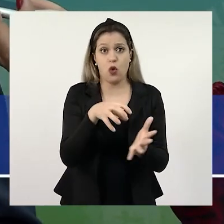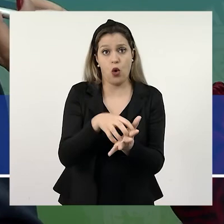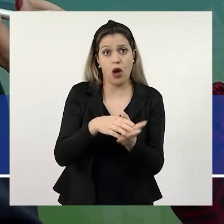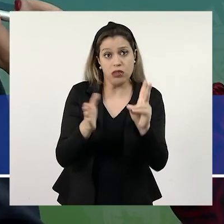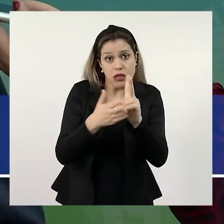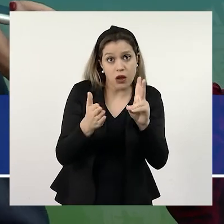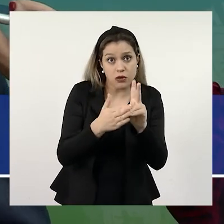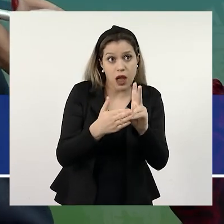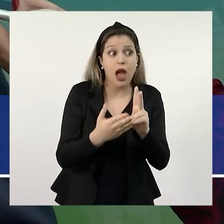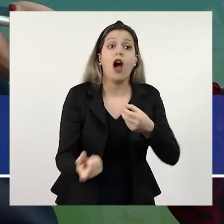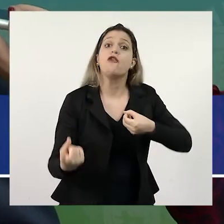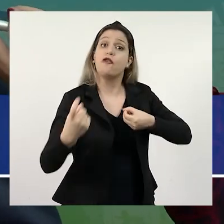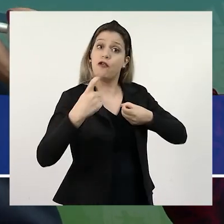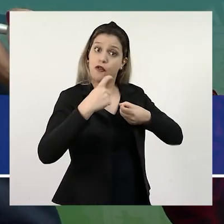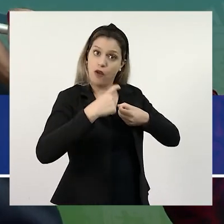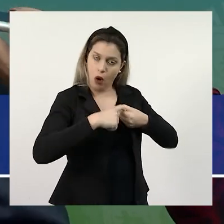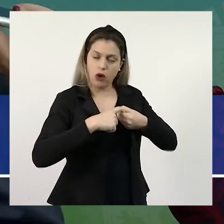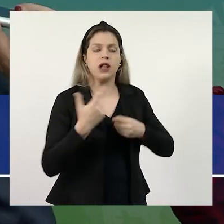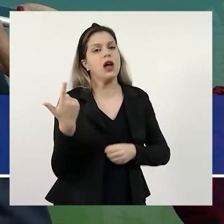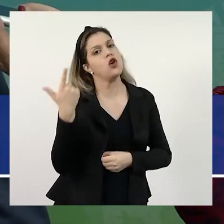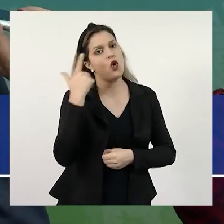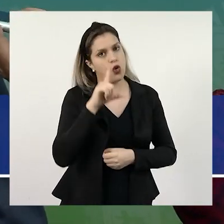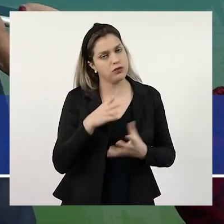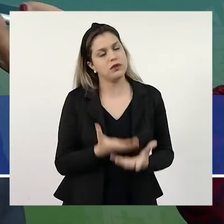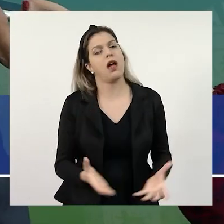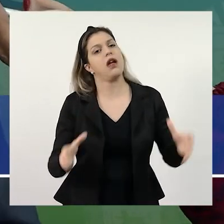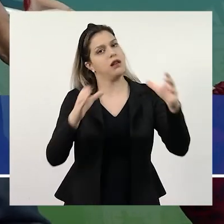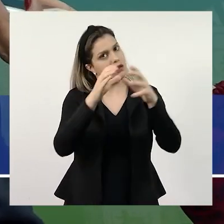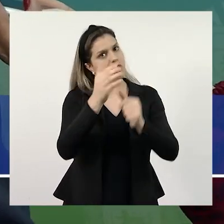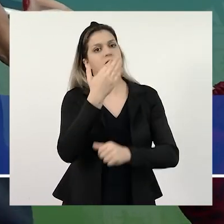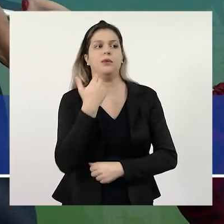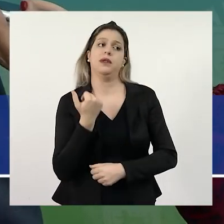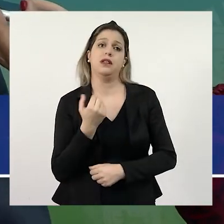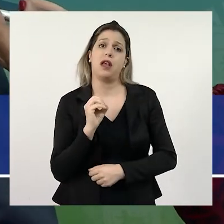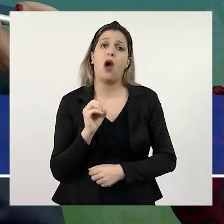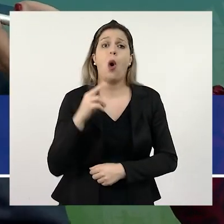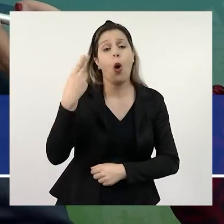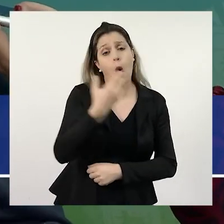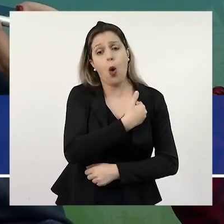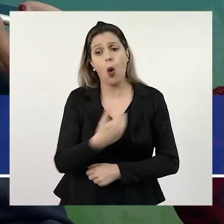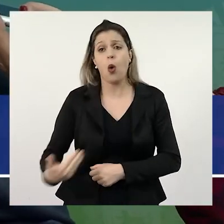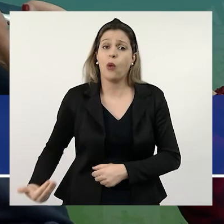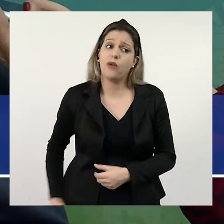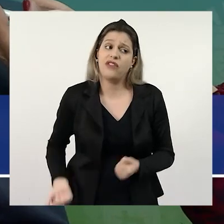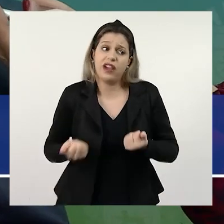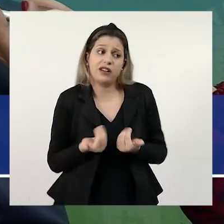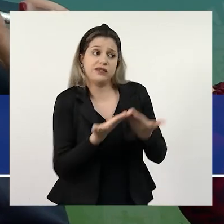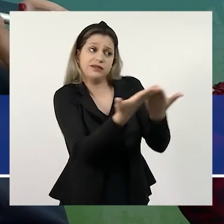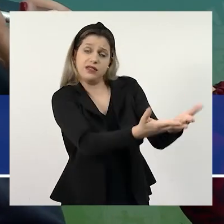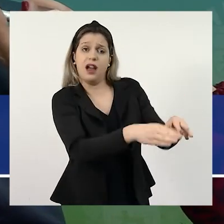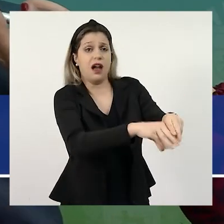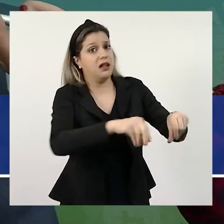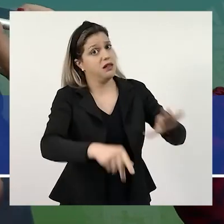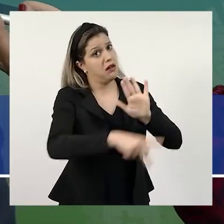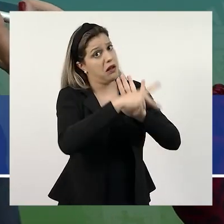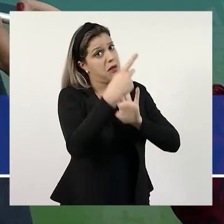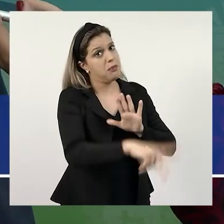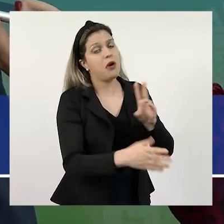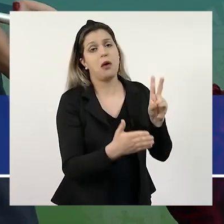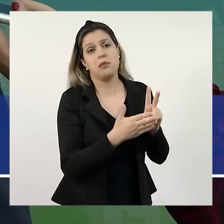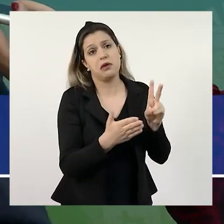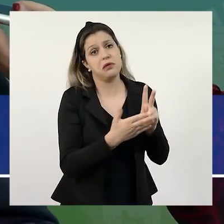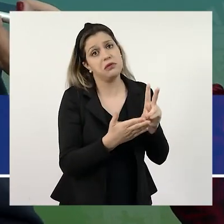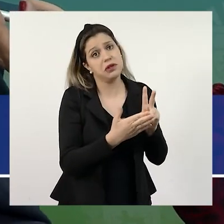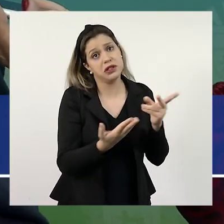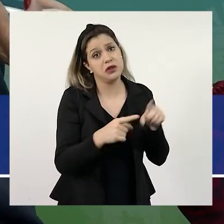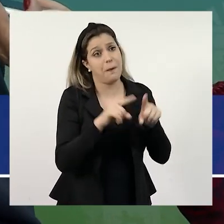e recebem a cesta. Ou o governo agilize a desapropriação, integra a propriedade em seu patrimônio e deixa o